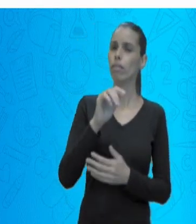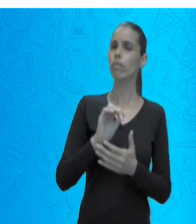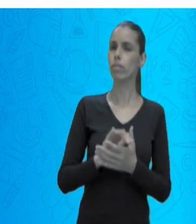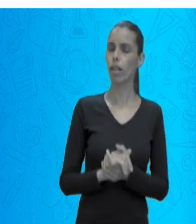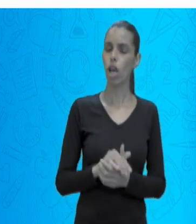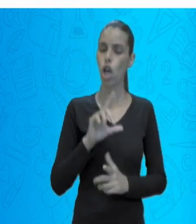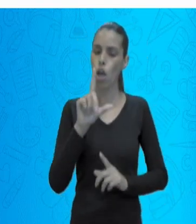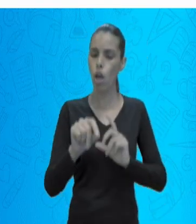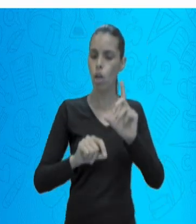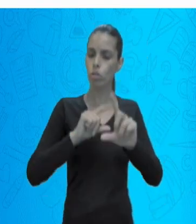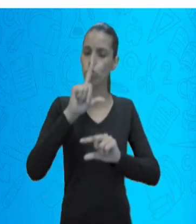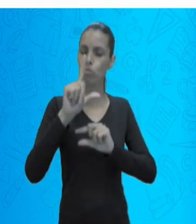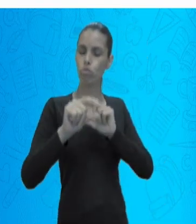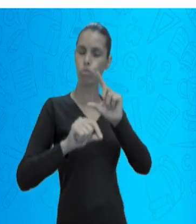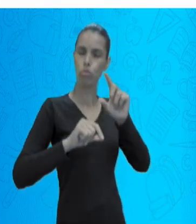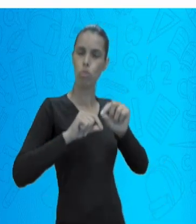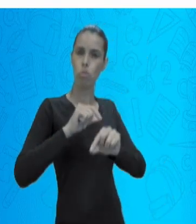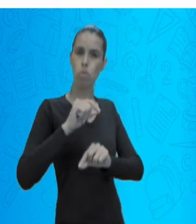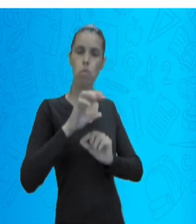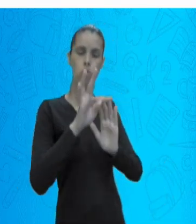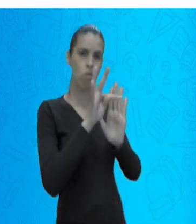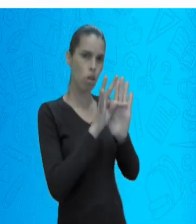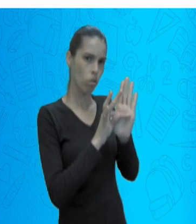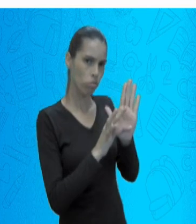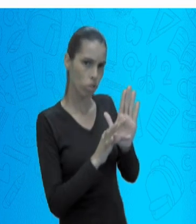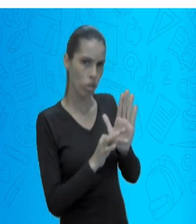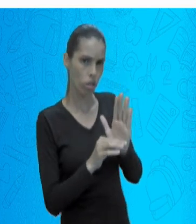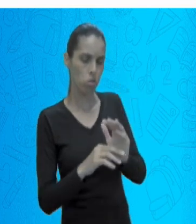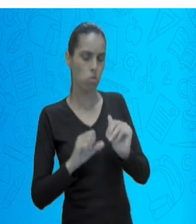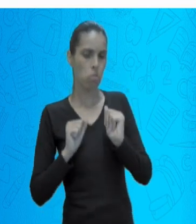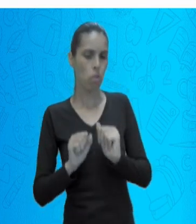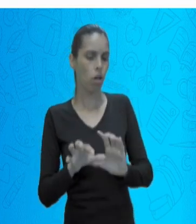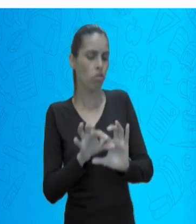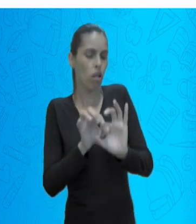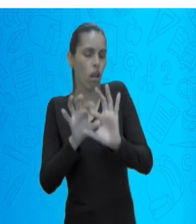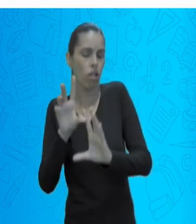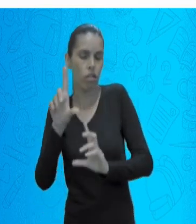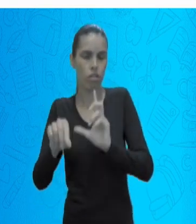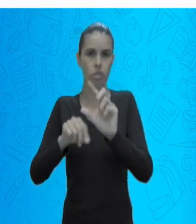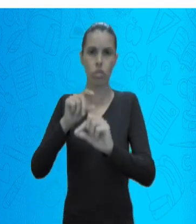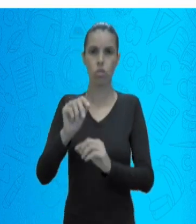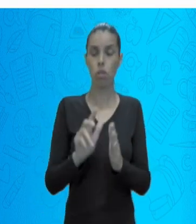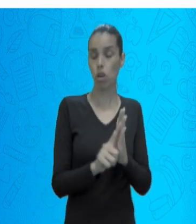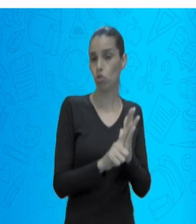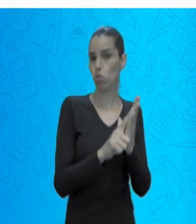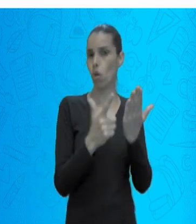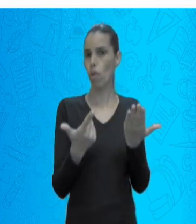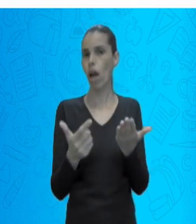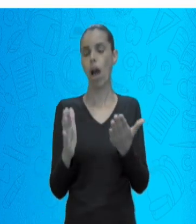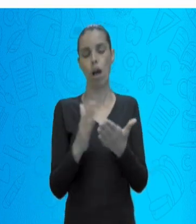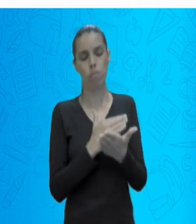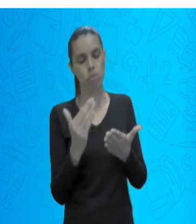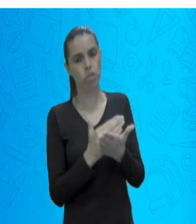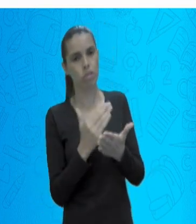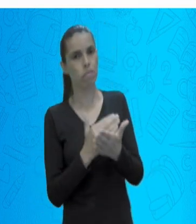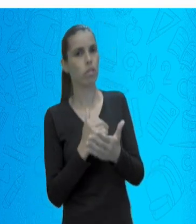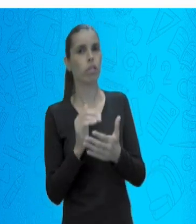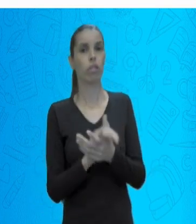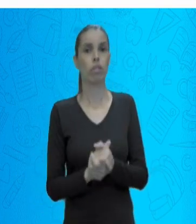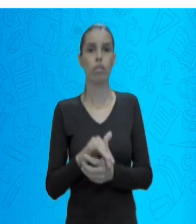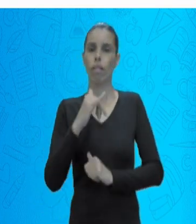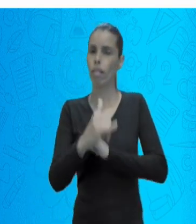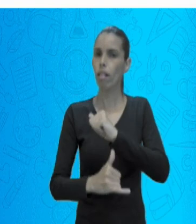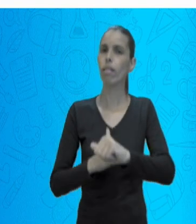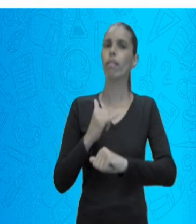da internet, pode ser de um jornal, de uma revista, e vá circulando os sinais que hoje